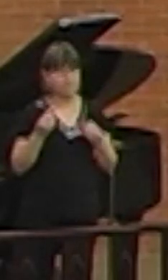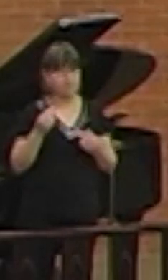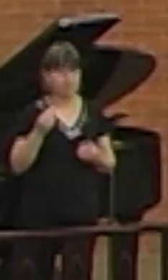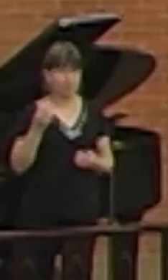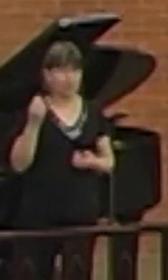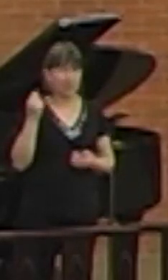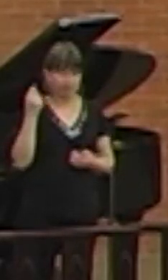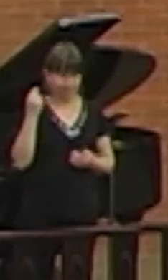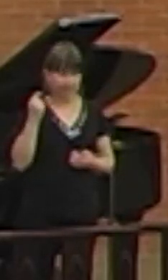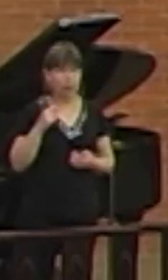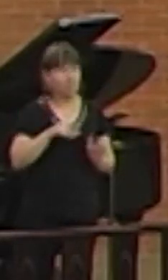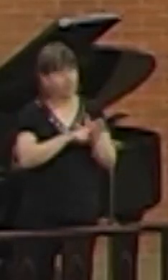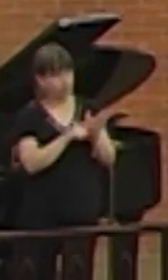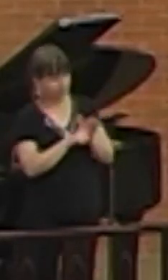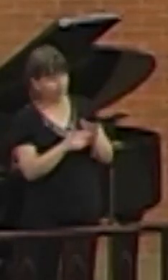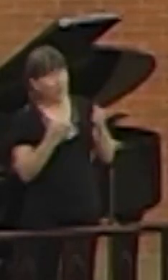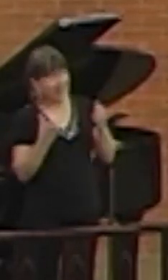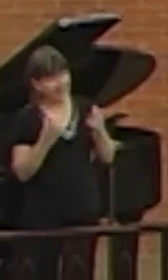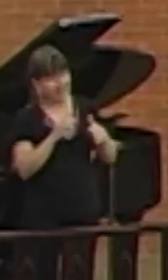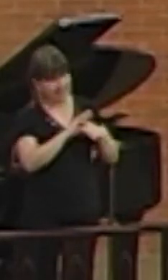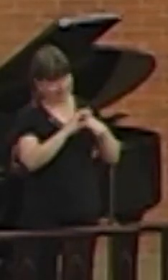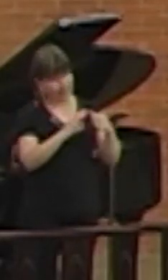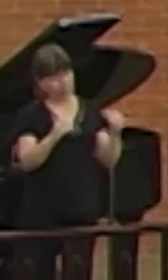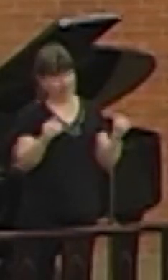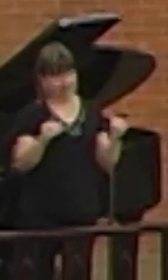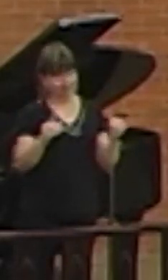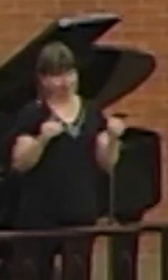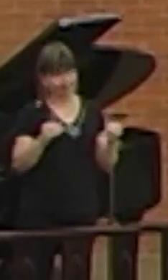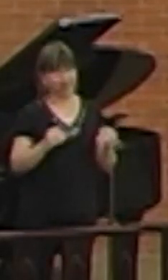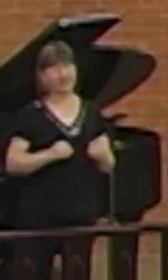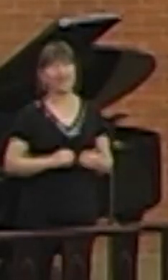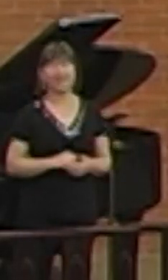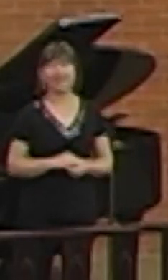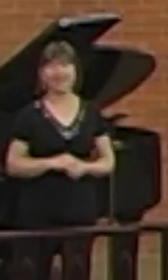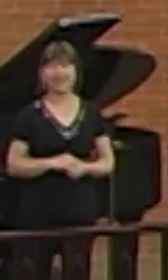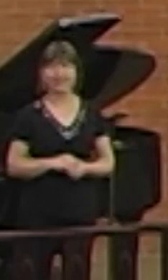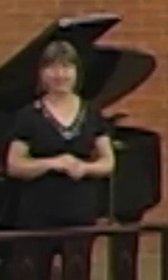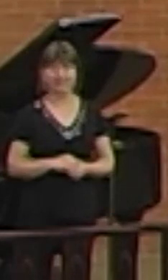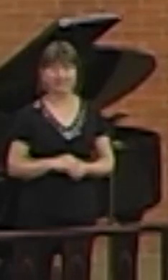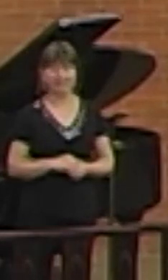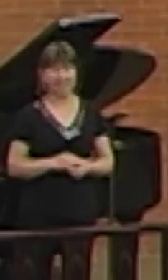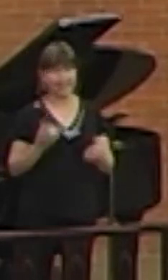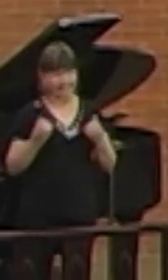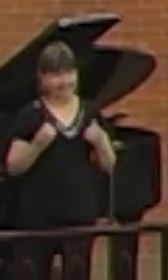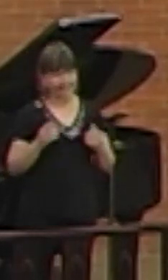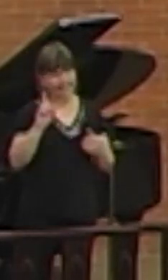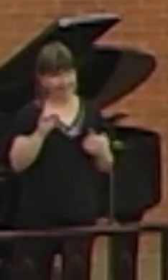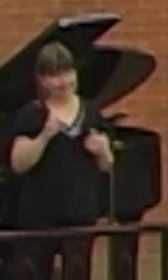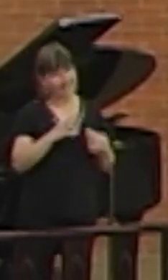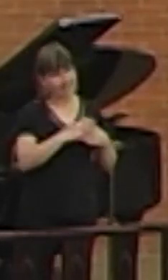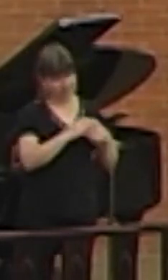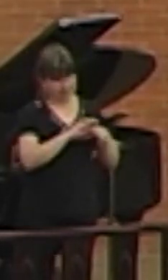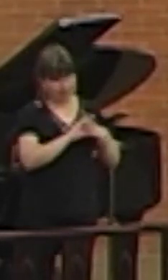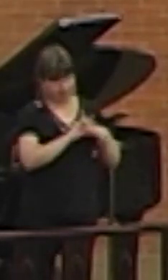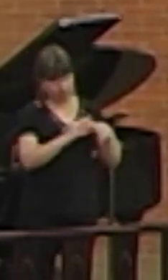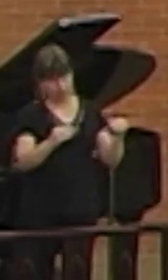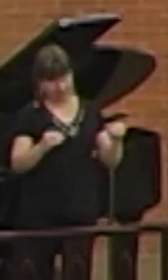ser curado nós já vimos aqui né essa pergunta quer ser curado